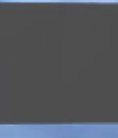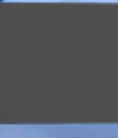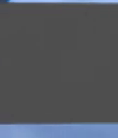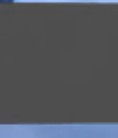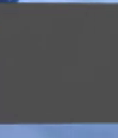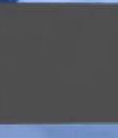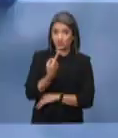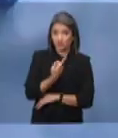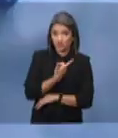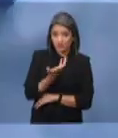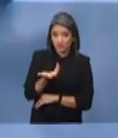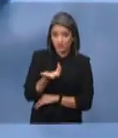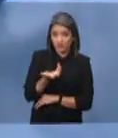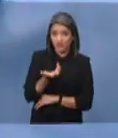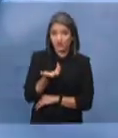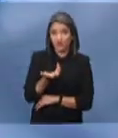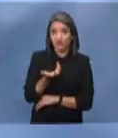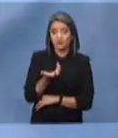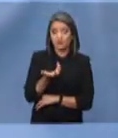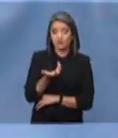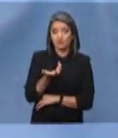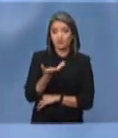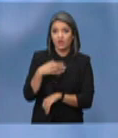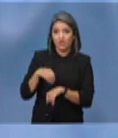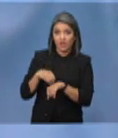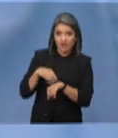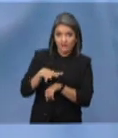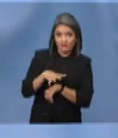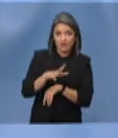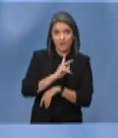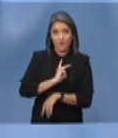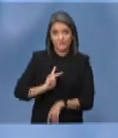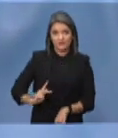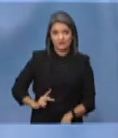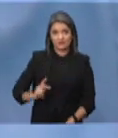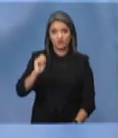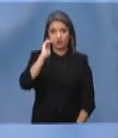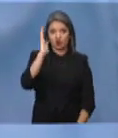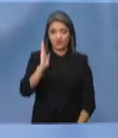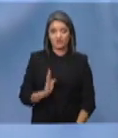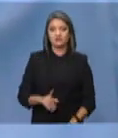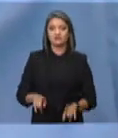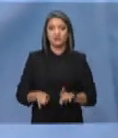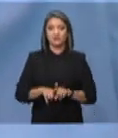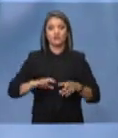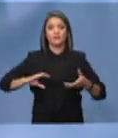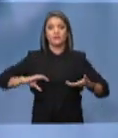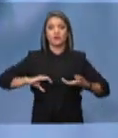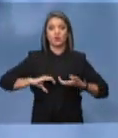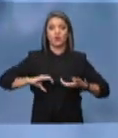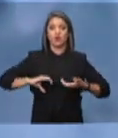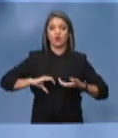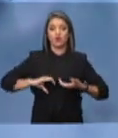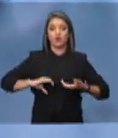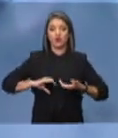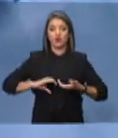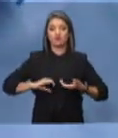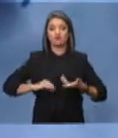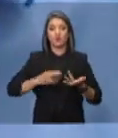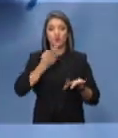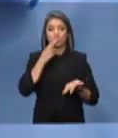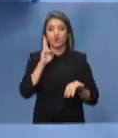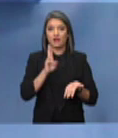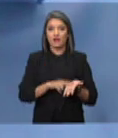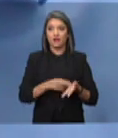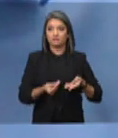queremos enviar ao presidente da república e ao congresso nacional uma carta